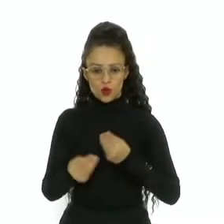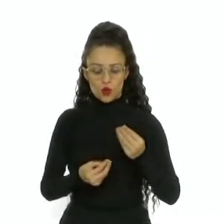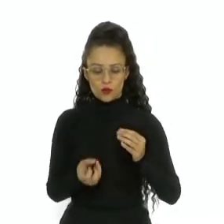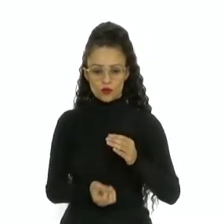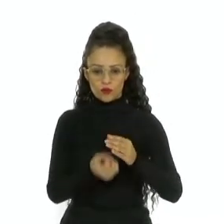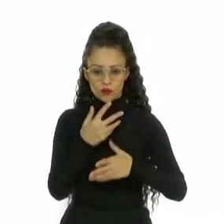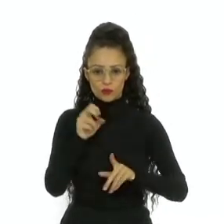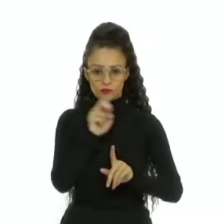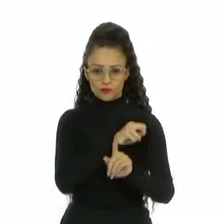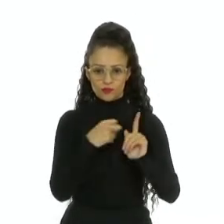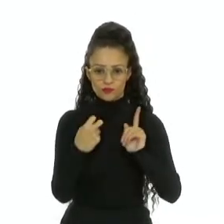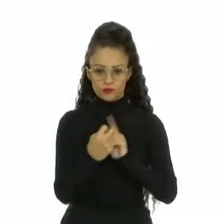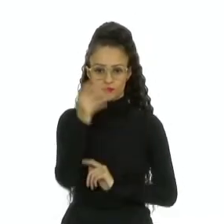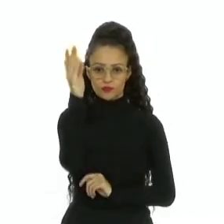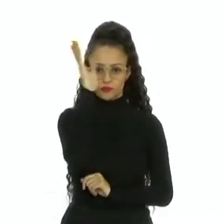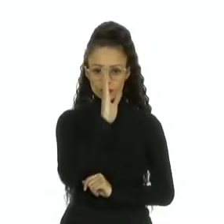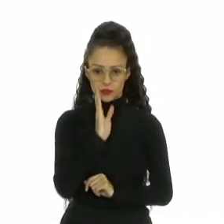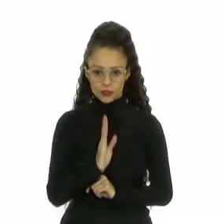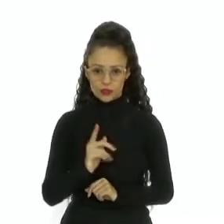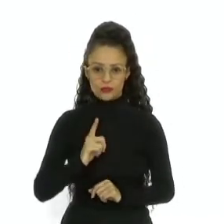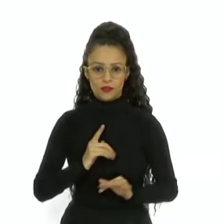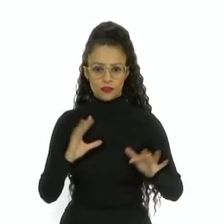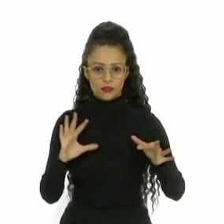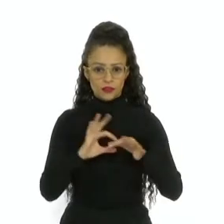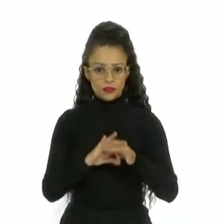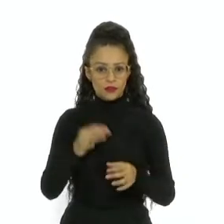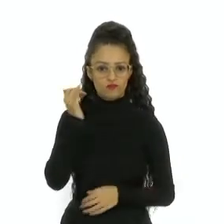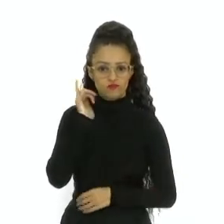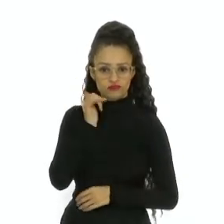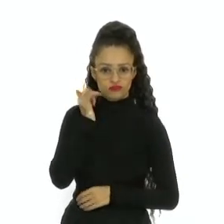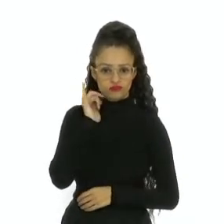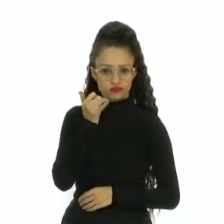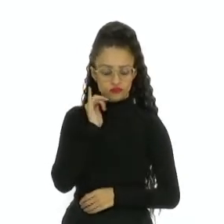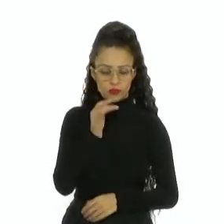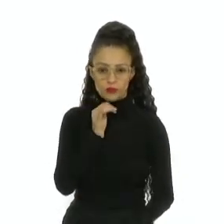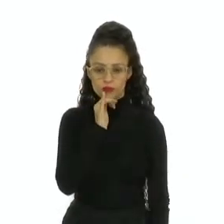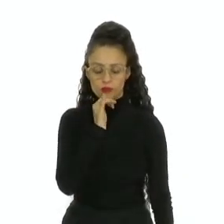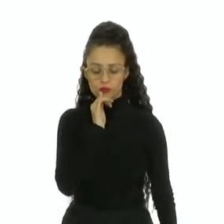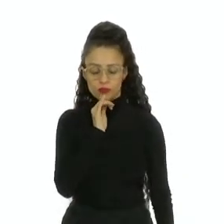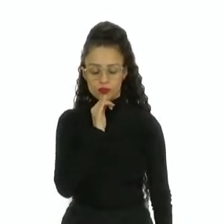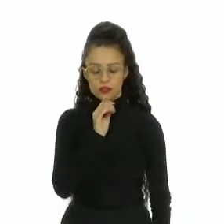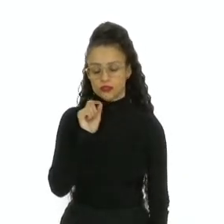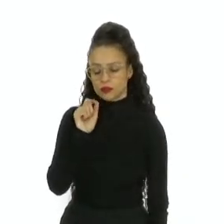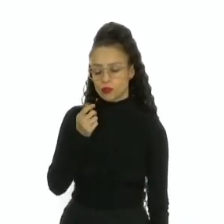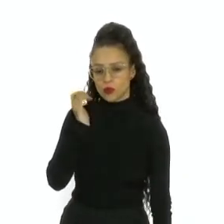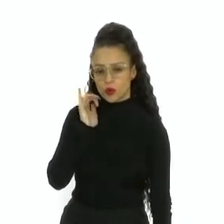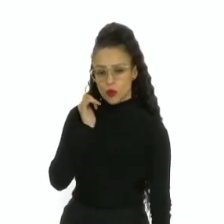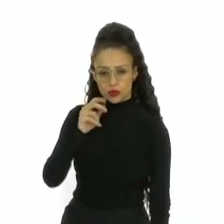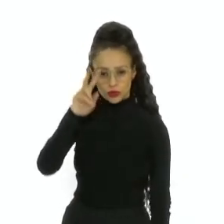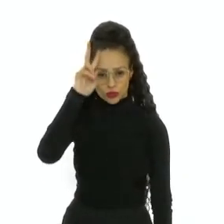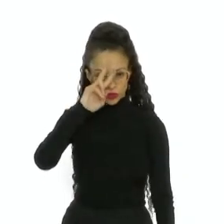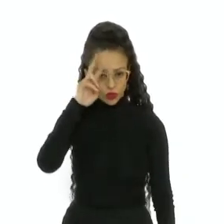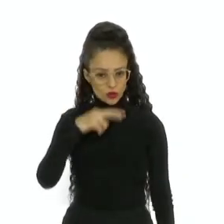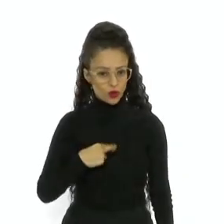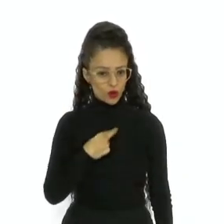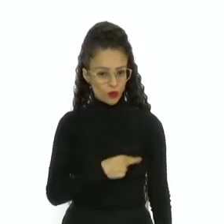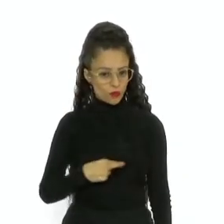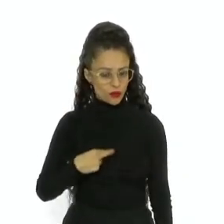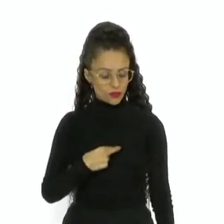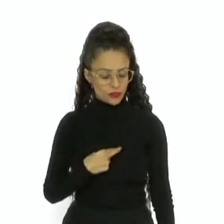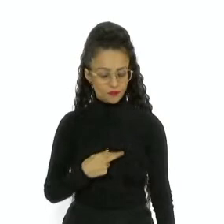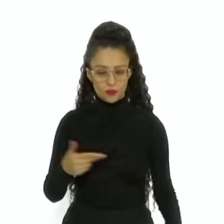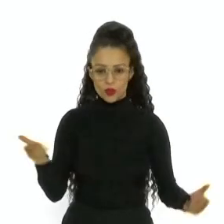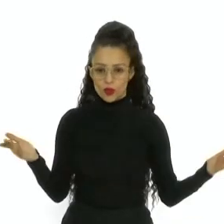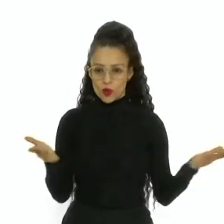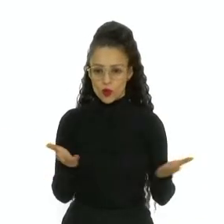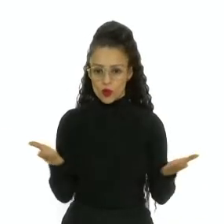social brasileira. Tem ligação com as narrativas orais, como contos, histórias, romances.